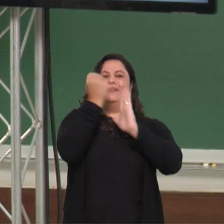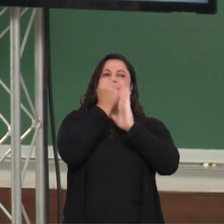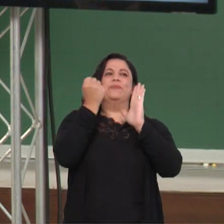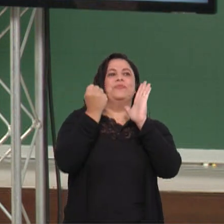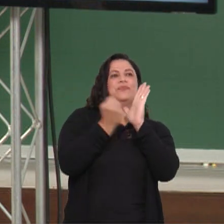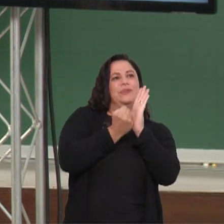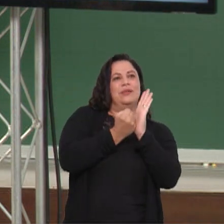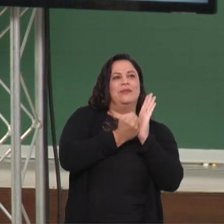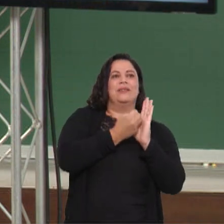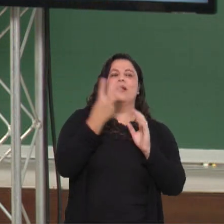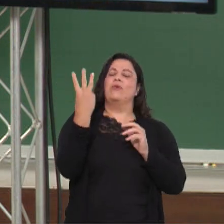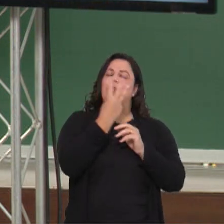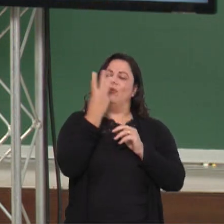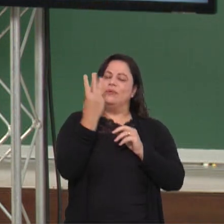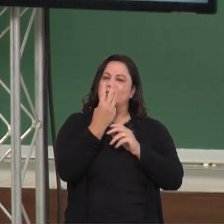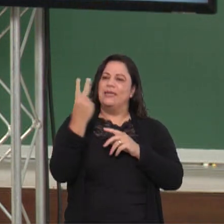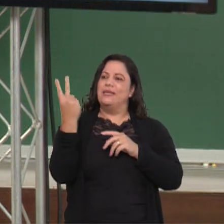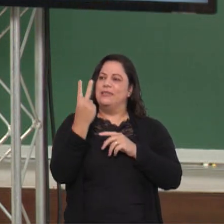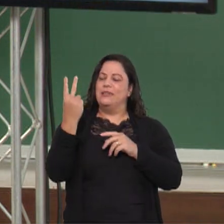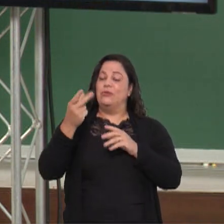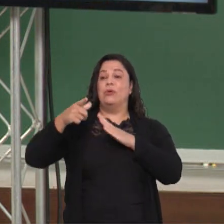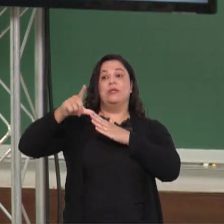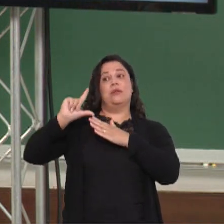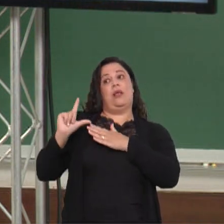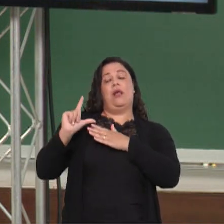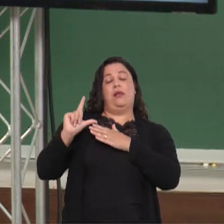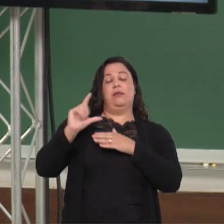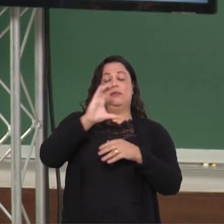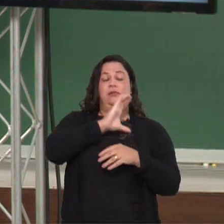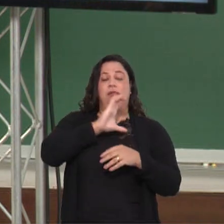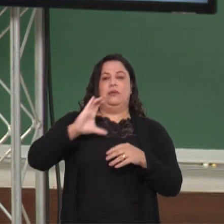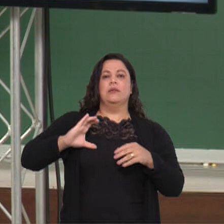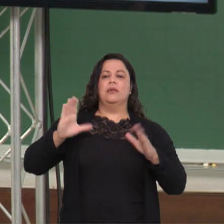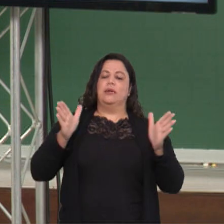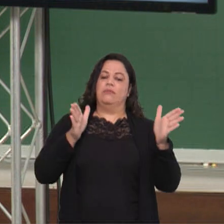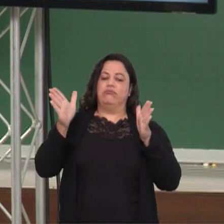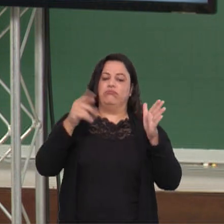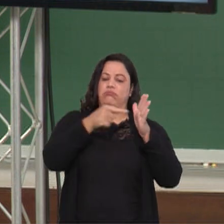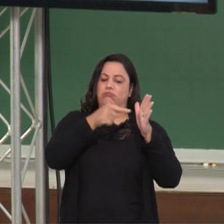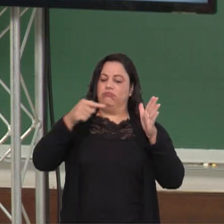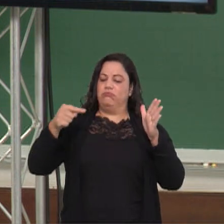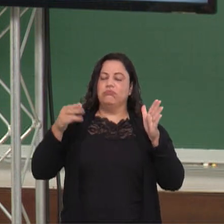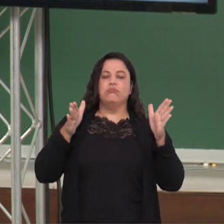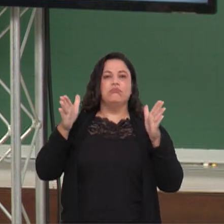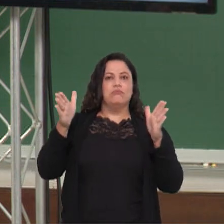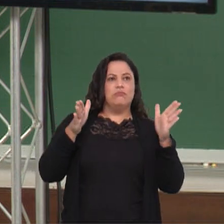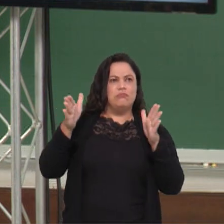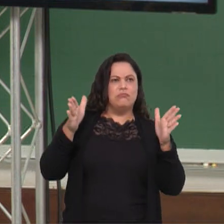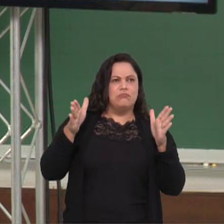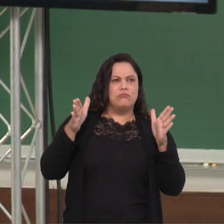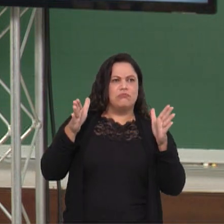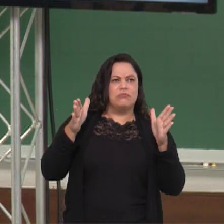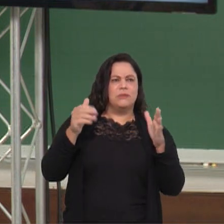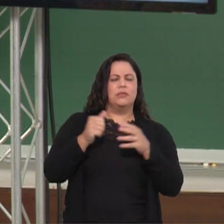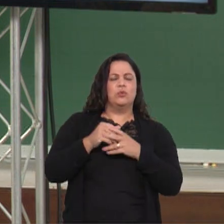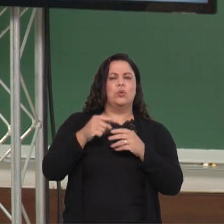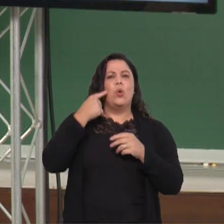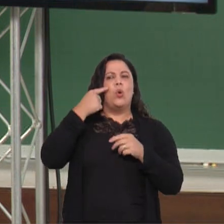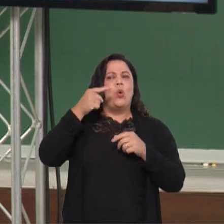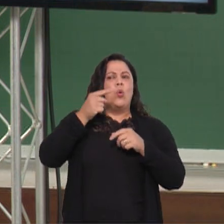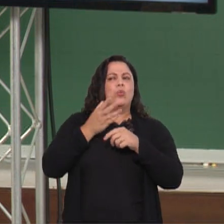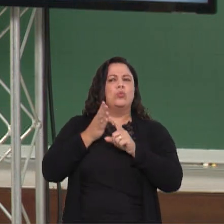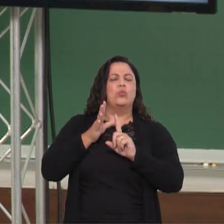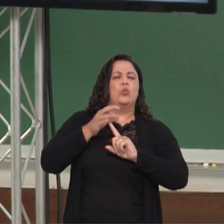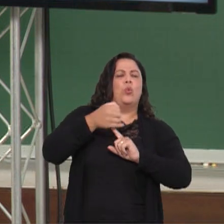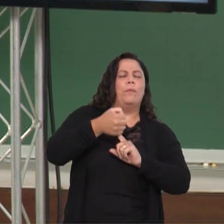colônias gregas. Vocês estão lembrados que a polis grega ela era autônoma e independente entre si. Cada